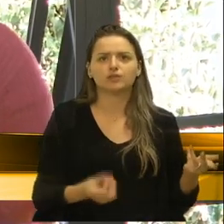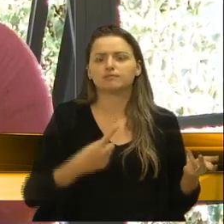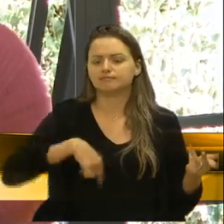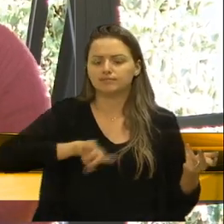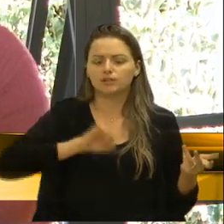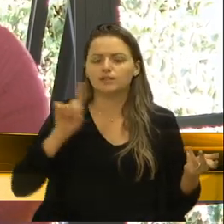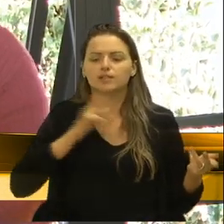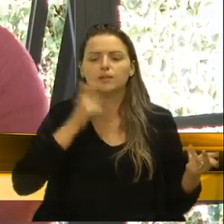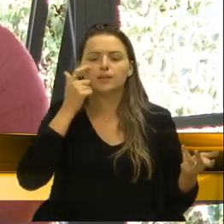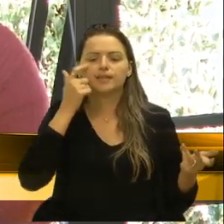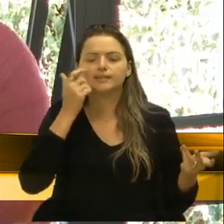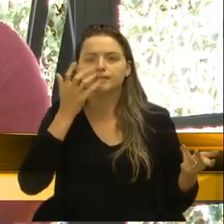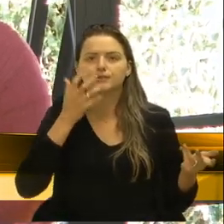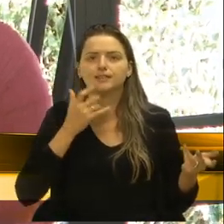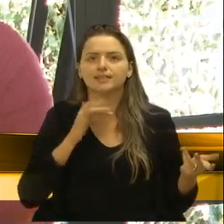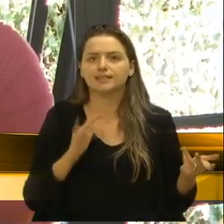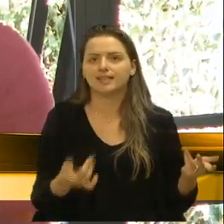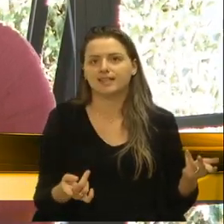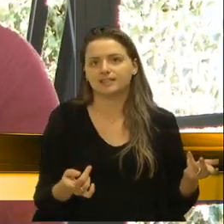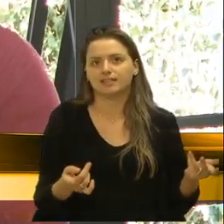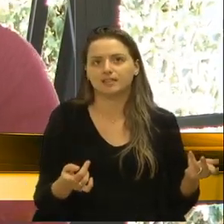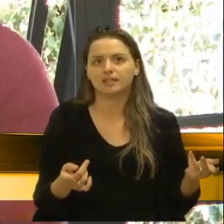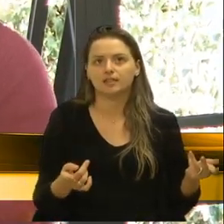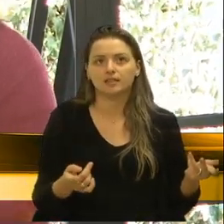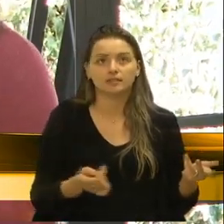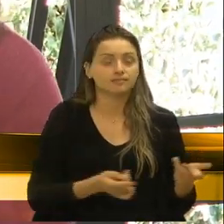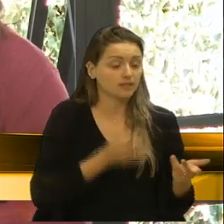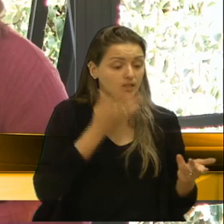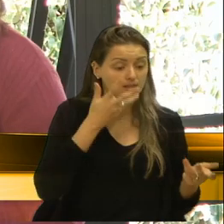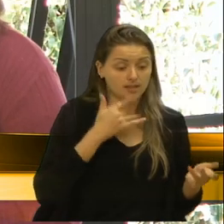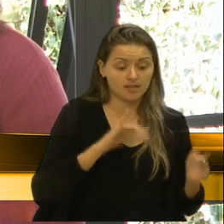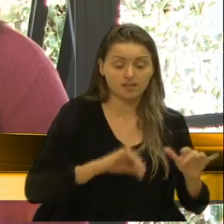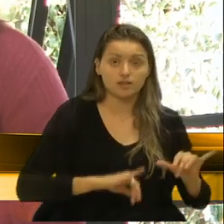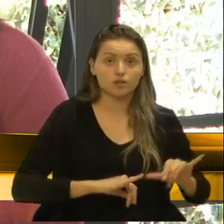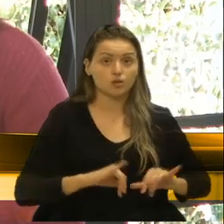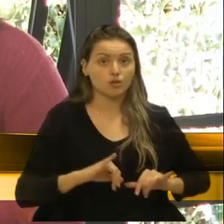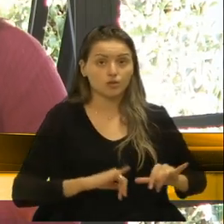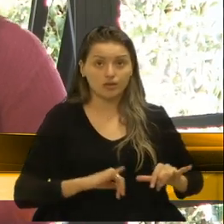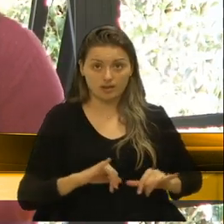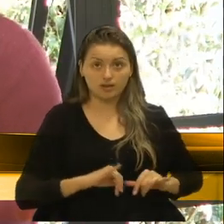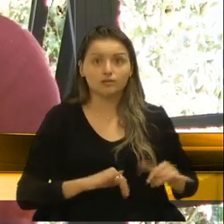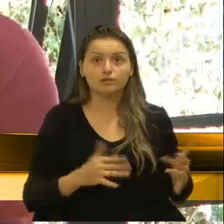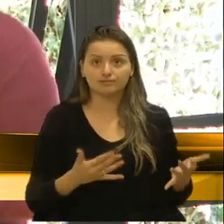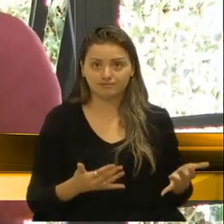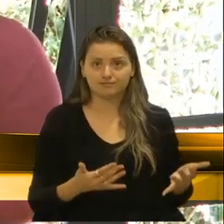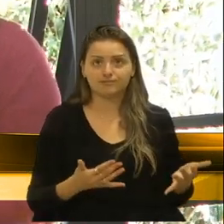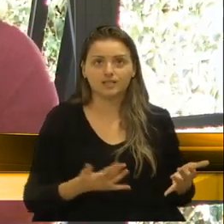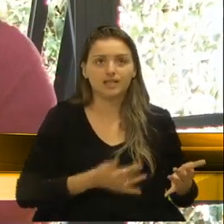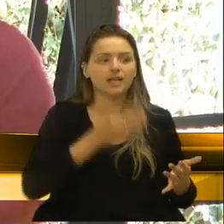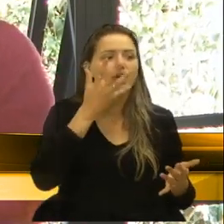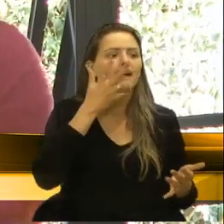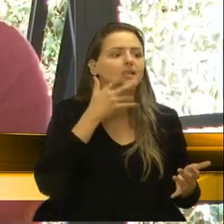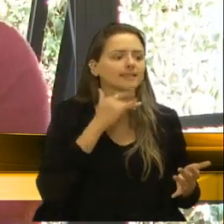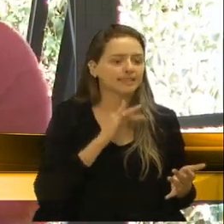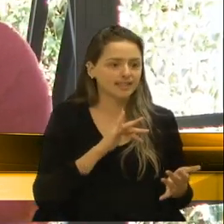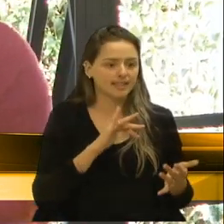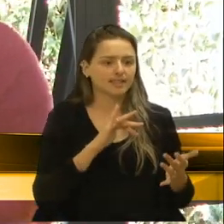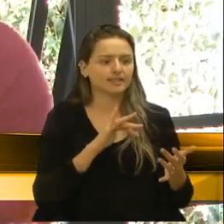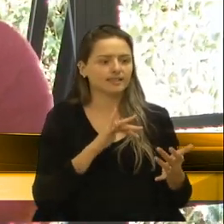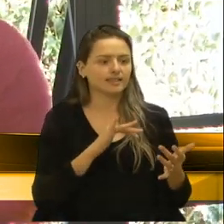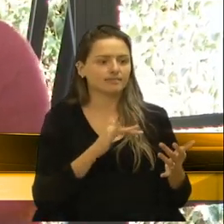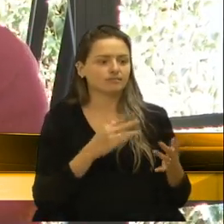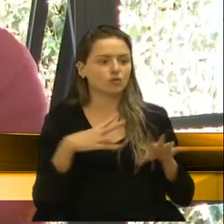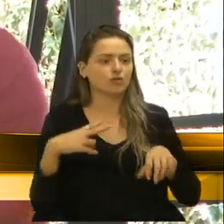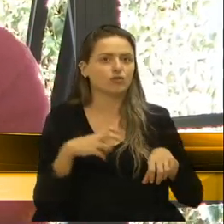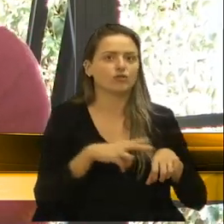pensando nas crianças. As crianças vão estar sofrendo, vão estar levando esse vírus para suas famílias,